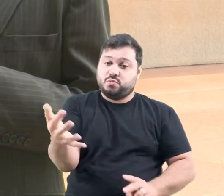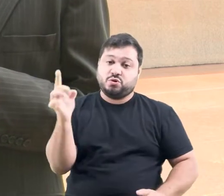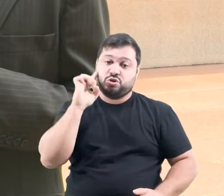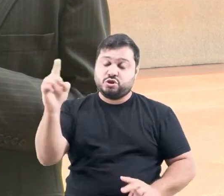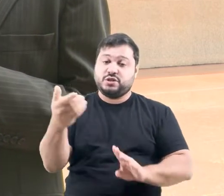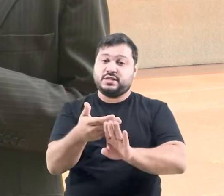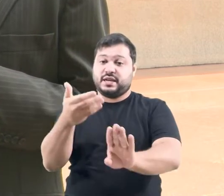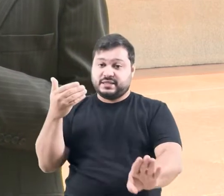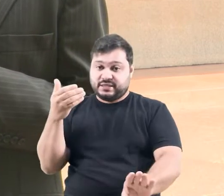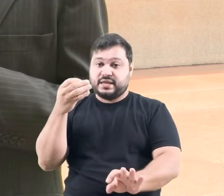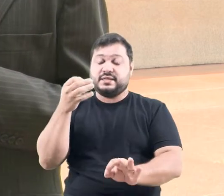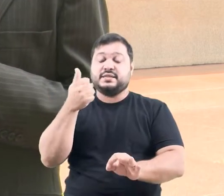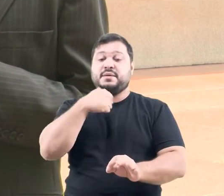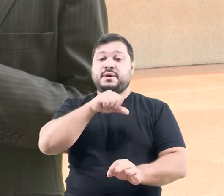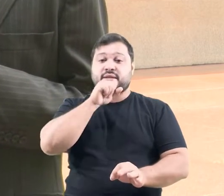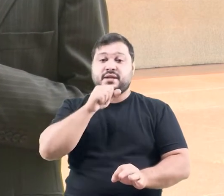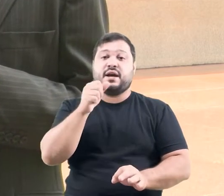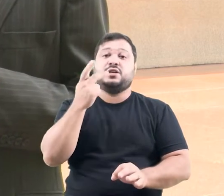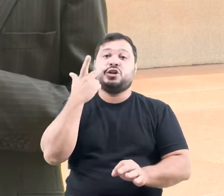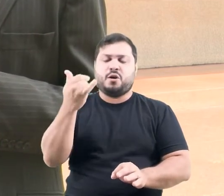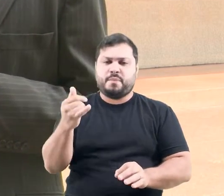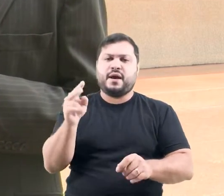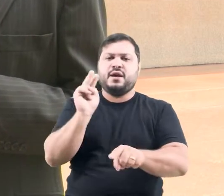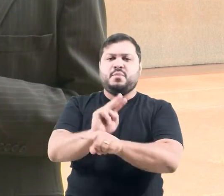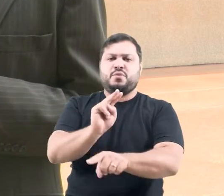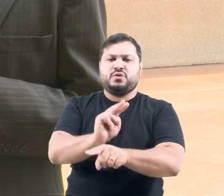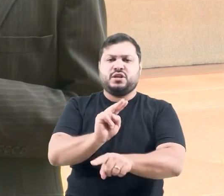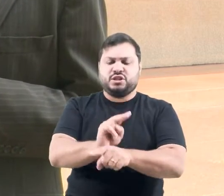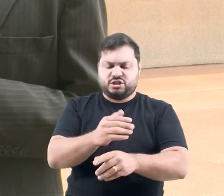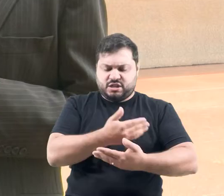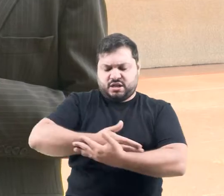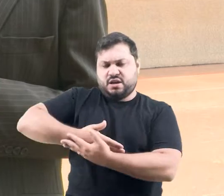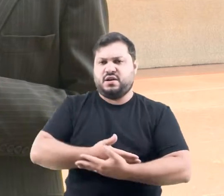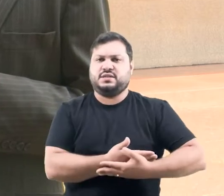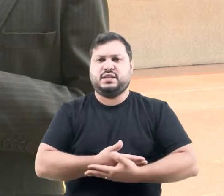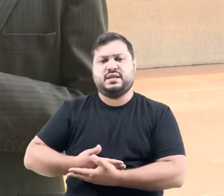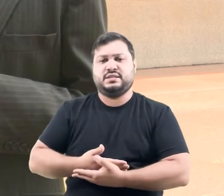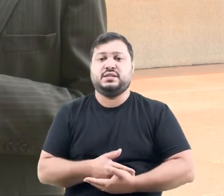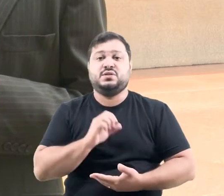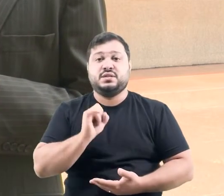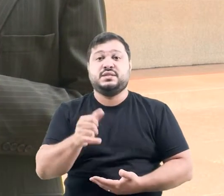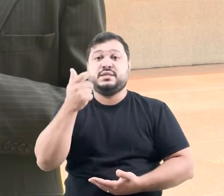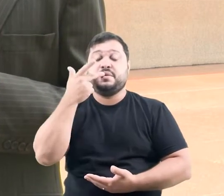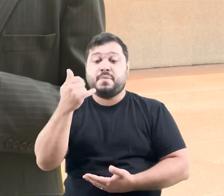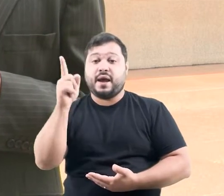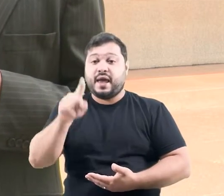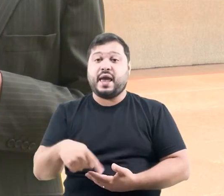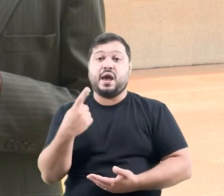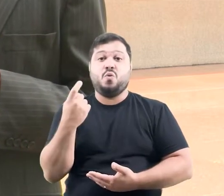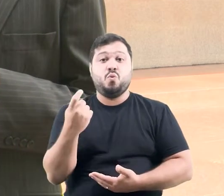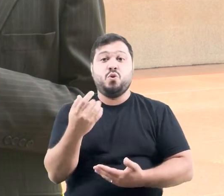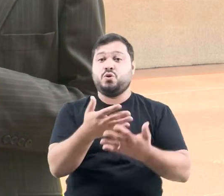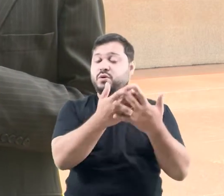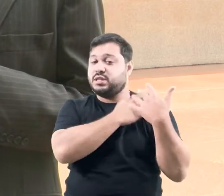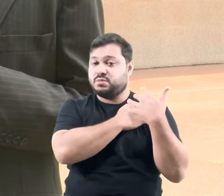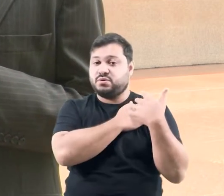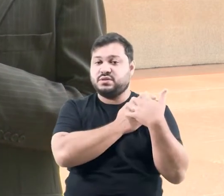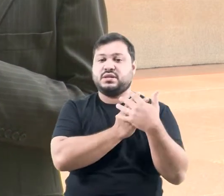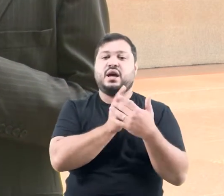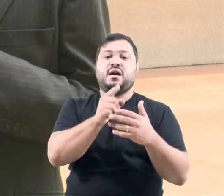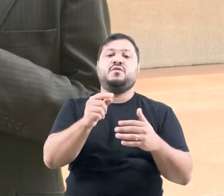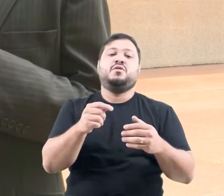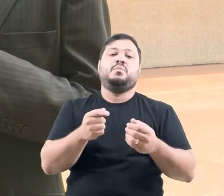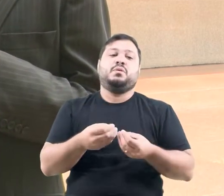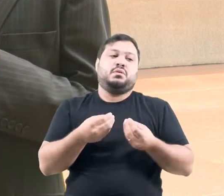de dias da licença maternidade ao pai visa proteger o recém-nascido, já que o pai tornou-se o único